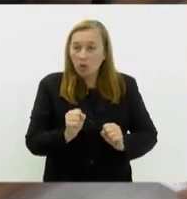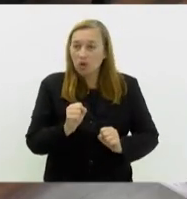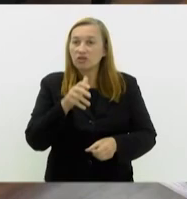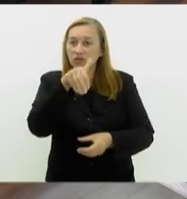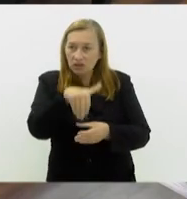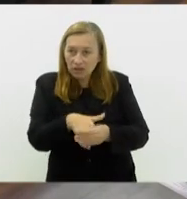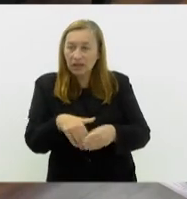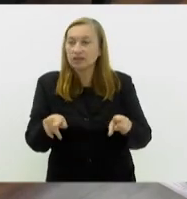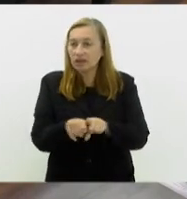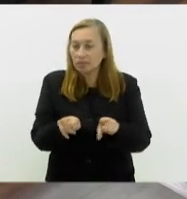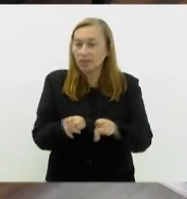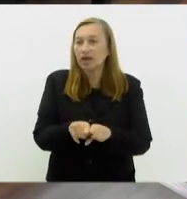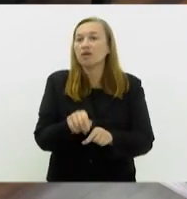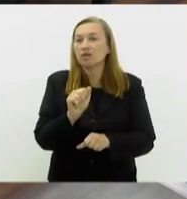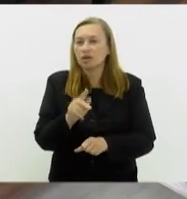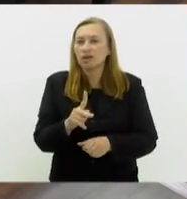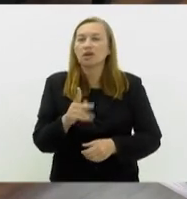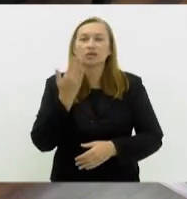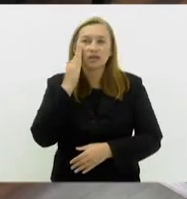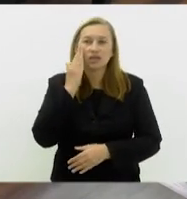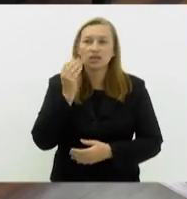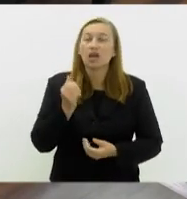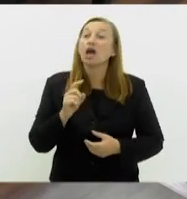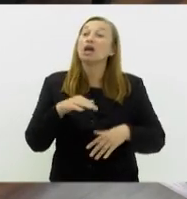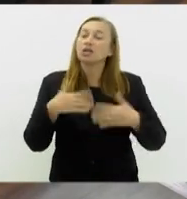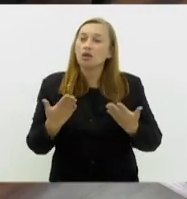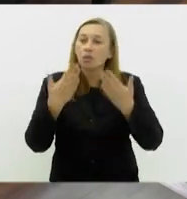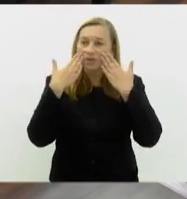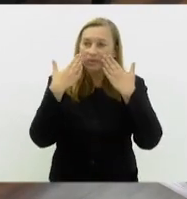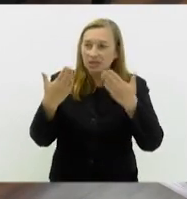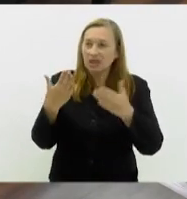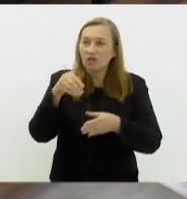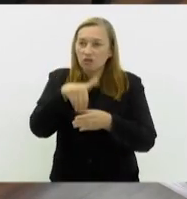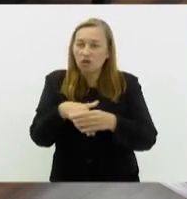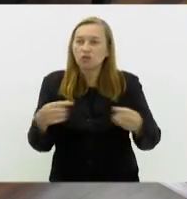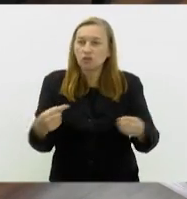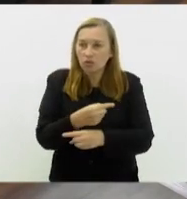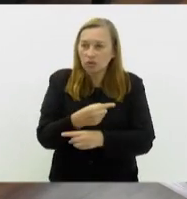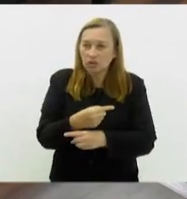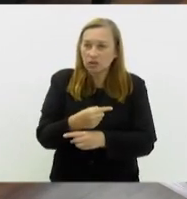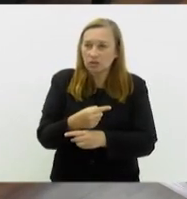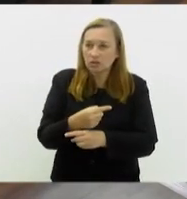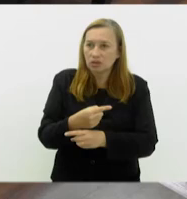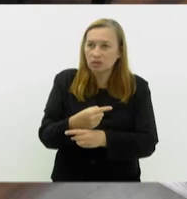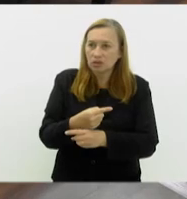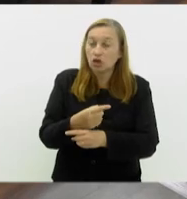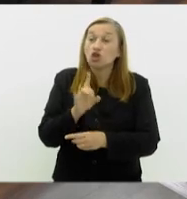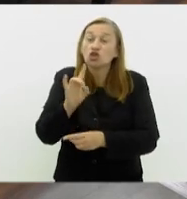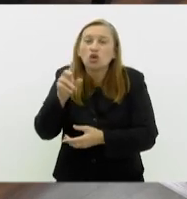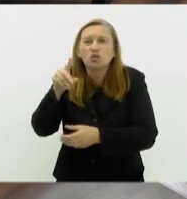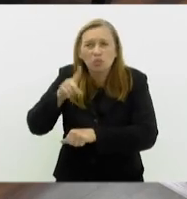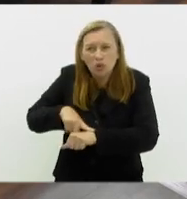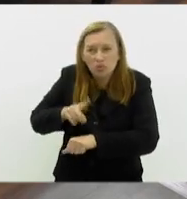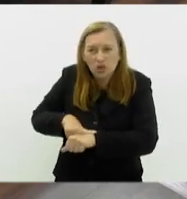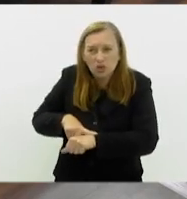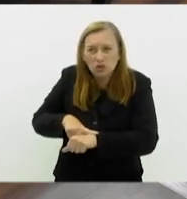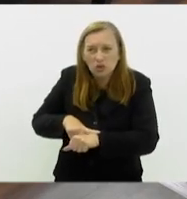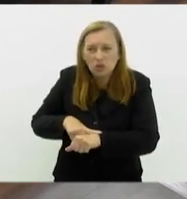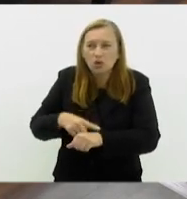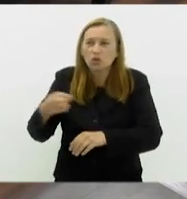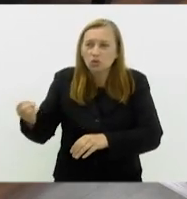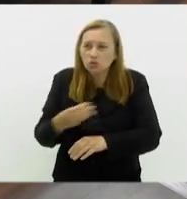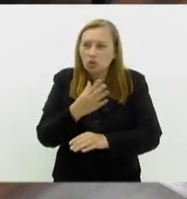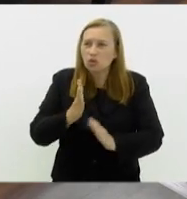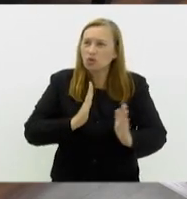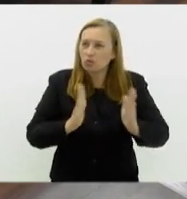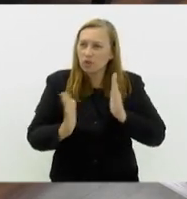votação entendi só isso então eu posso apresentar meu voto divergente Claro pode não só no momento um novo prazo para que eu possa